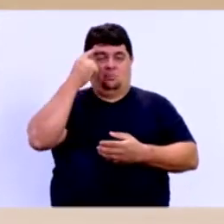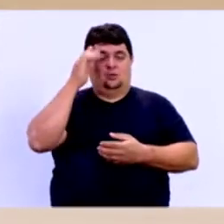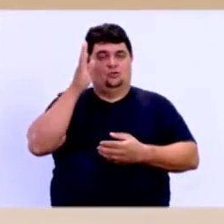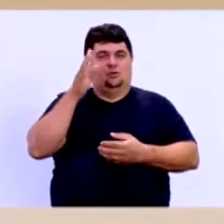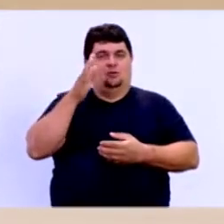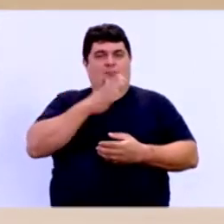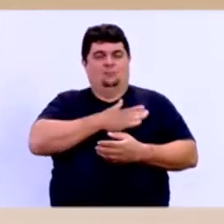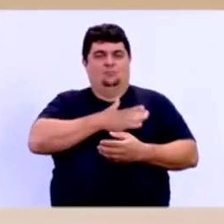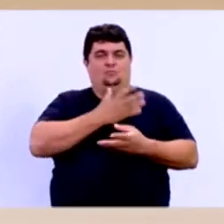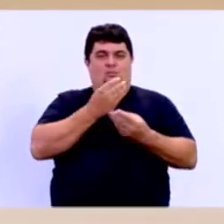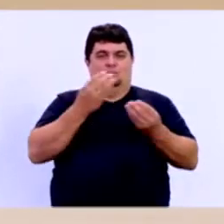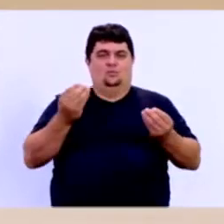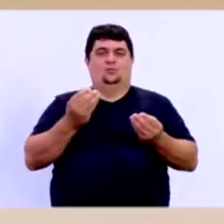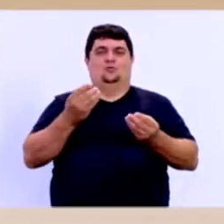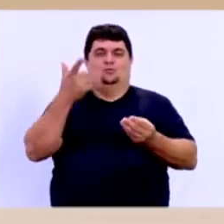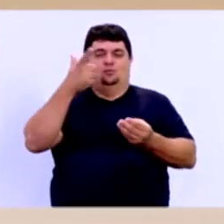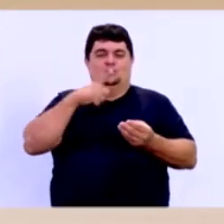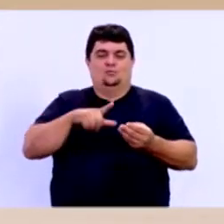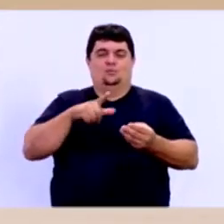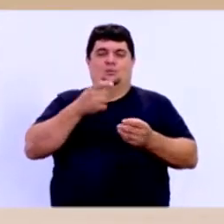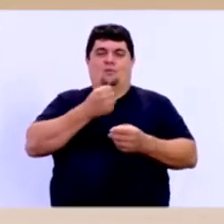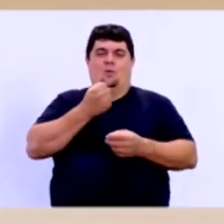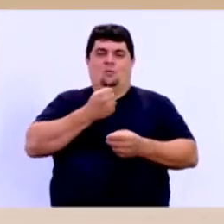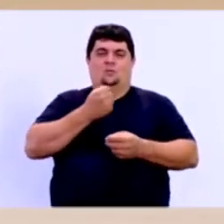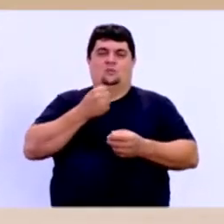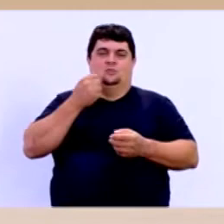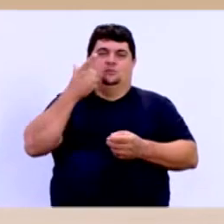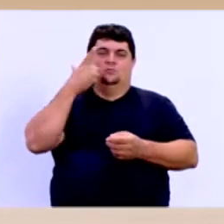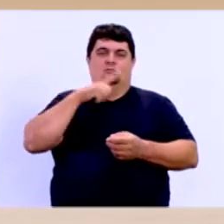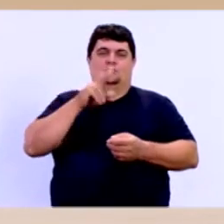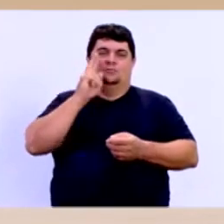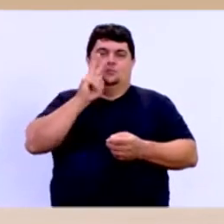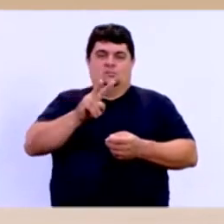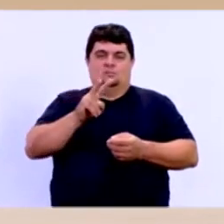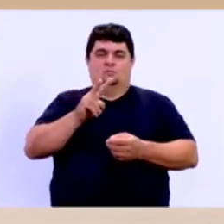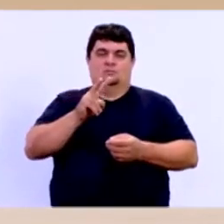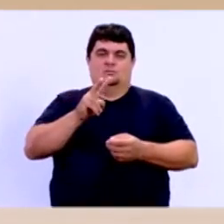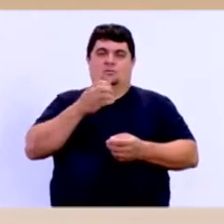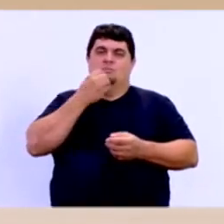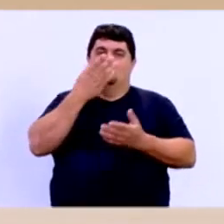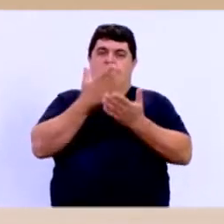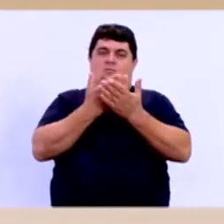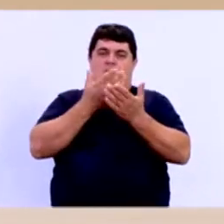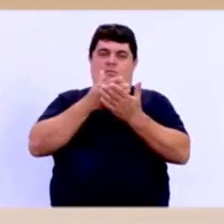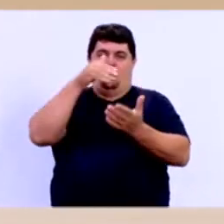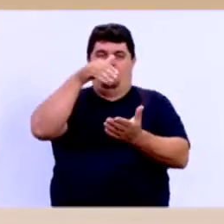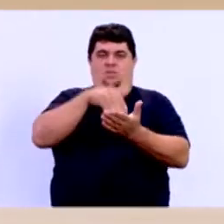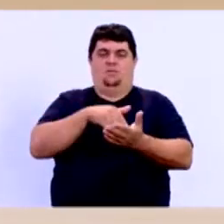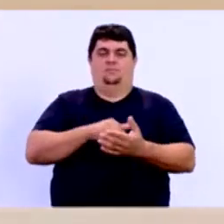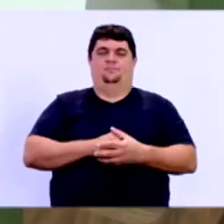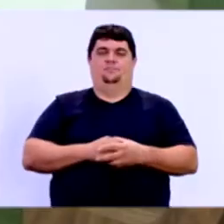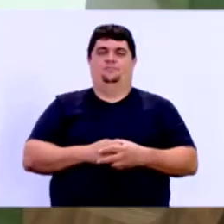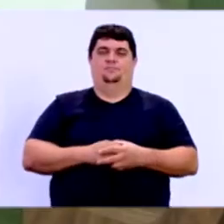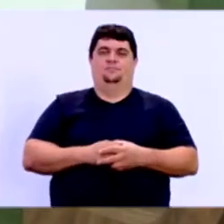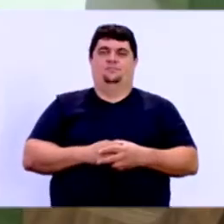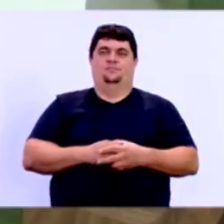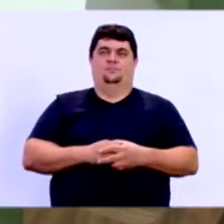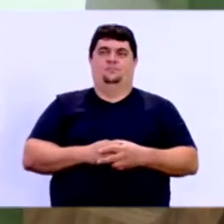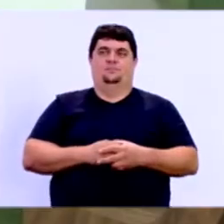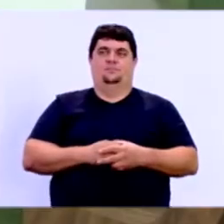o bastante mais uma sala de entrevistas. Nos vemos sempre por aqui, bons estudos e até logo.